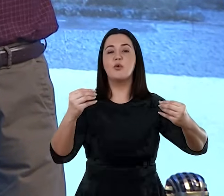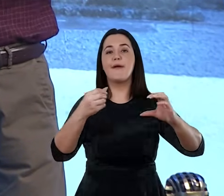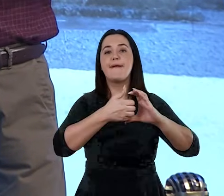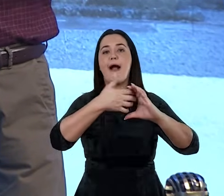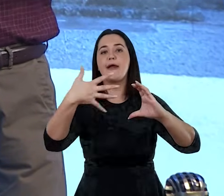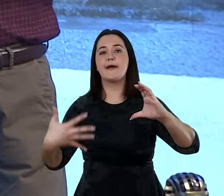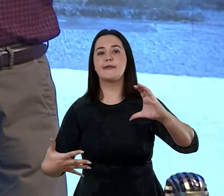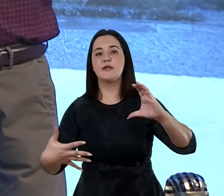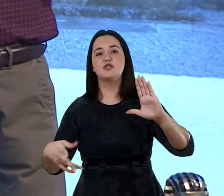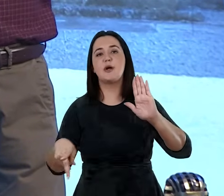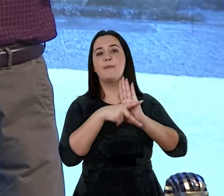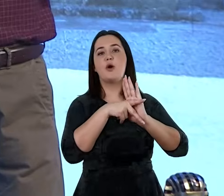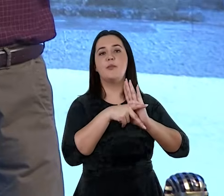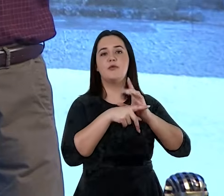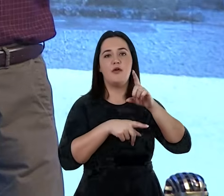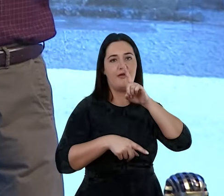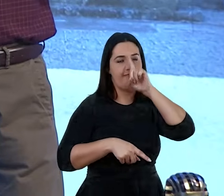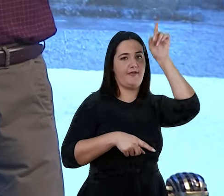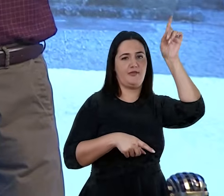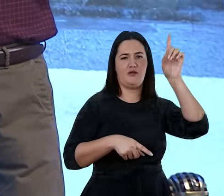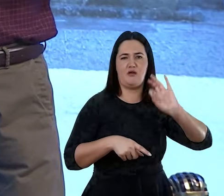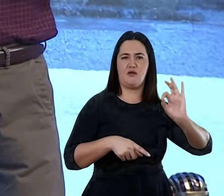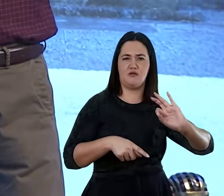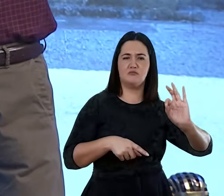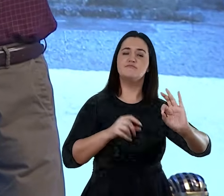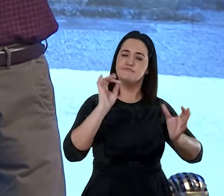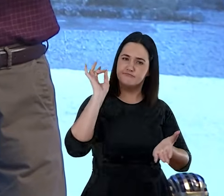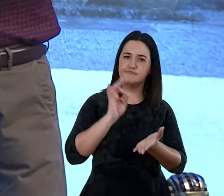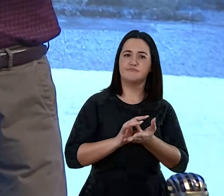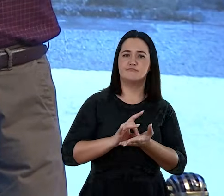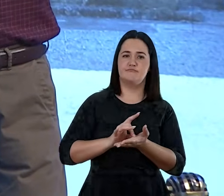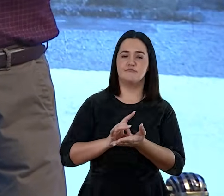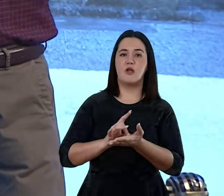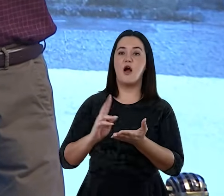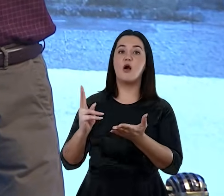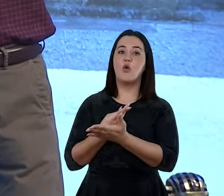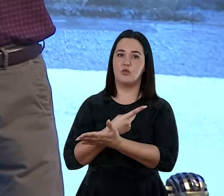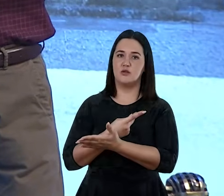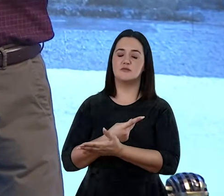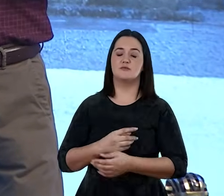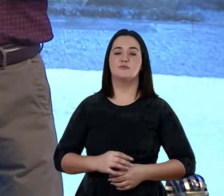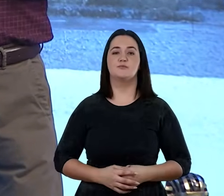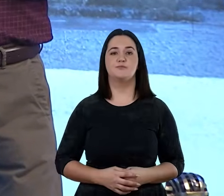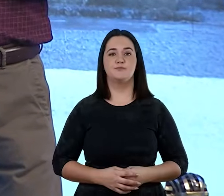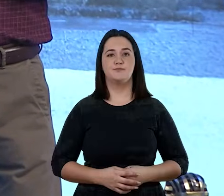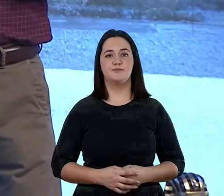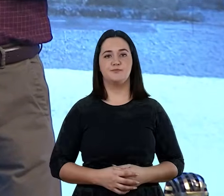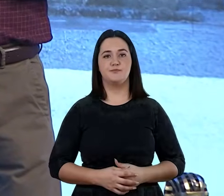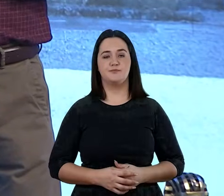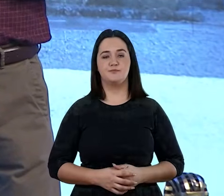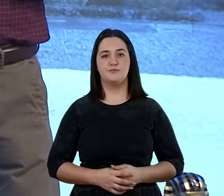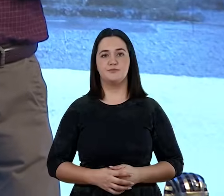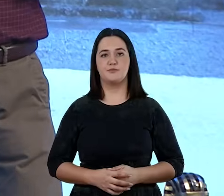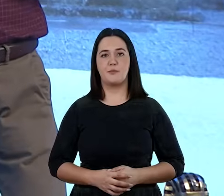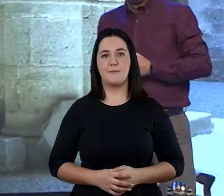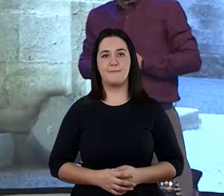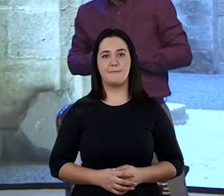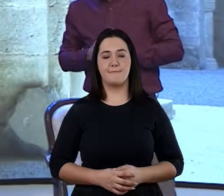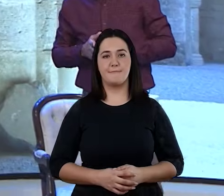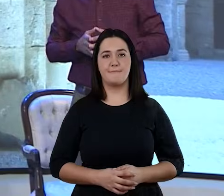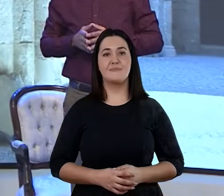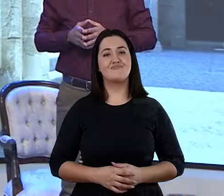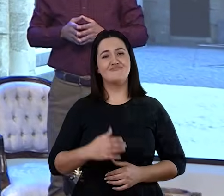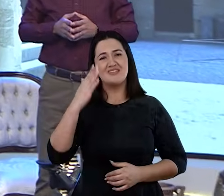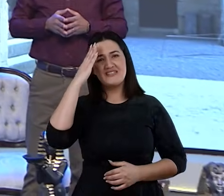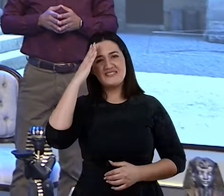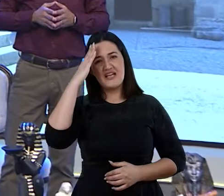uma lenda, tem características de ser uma história real, algo que realmente aconteceu.